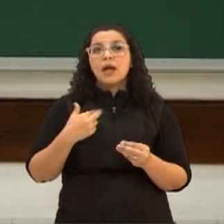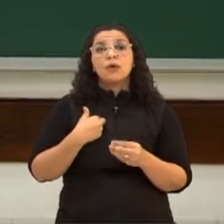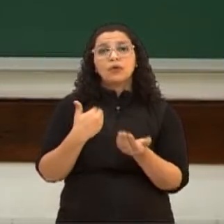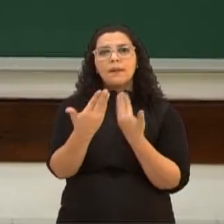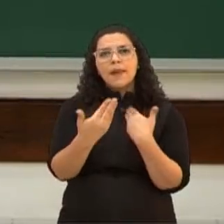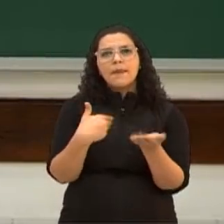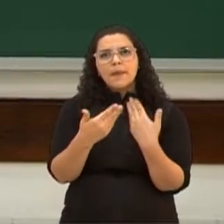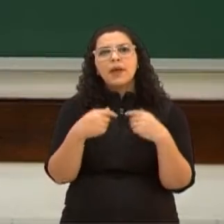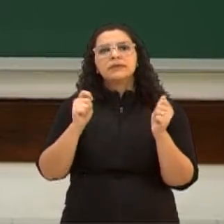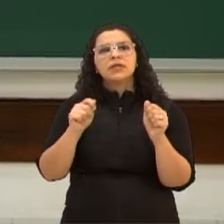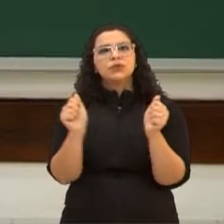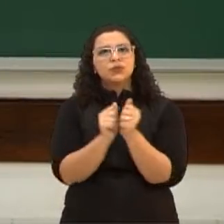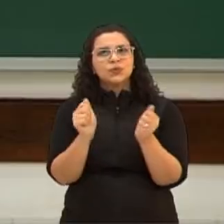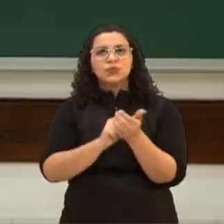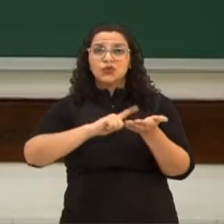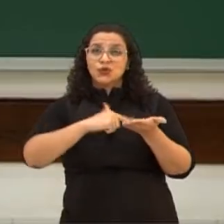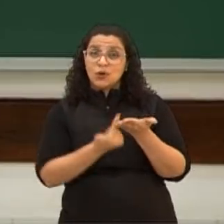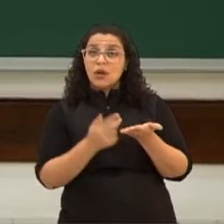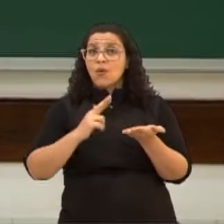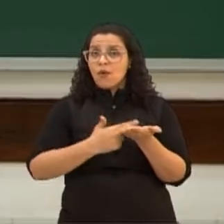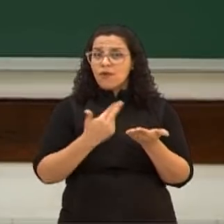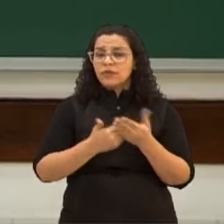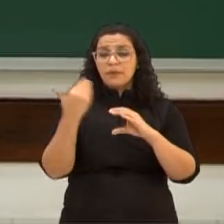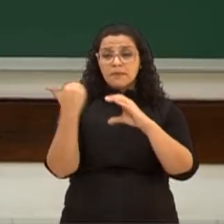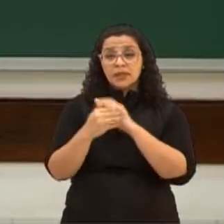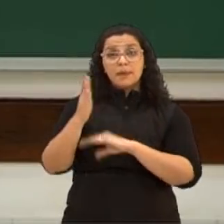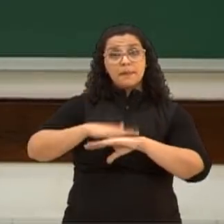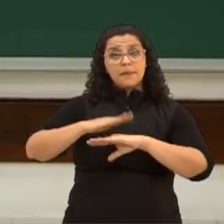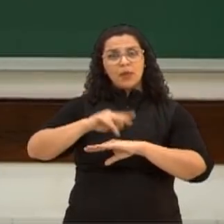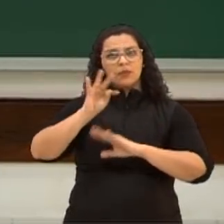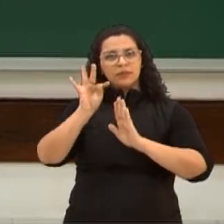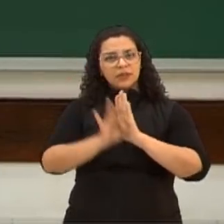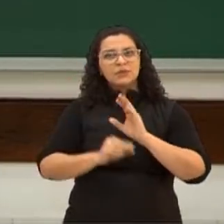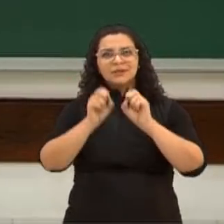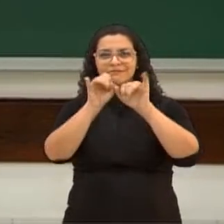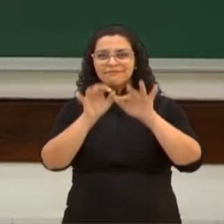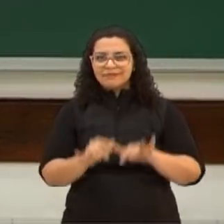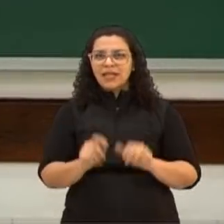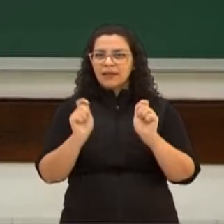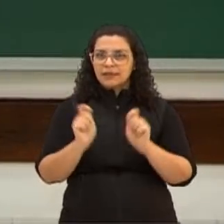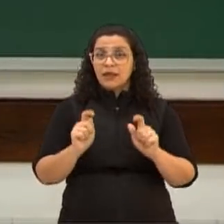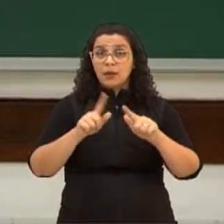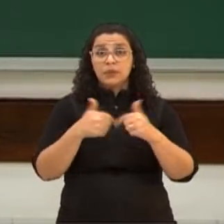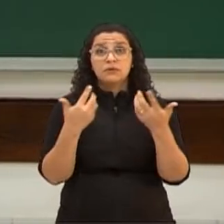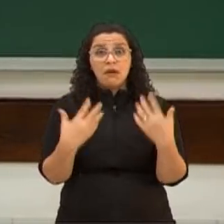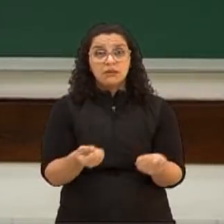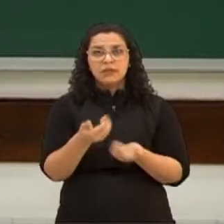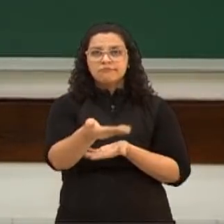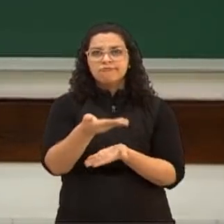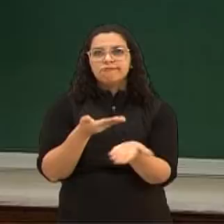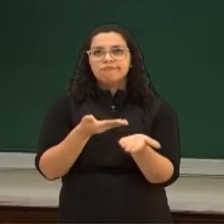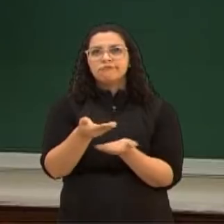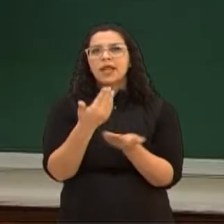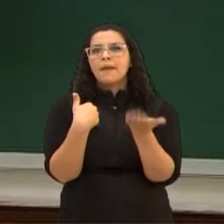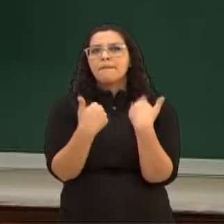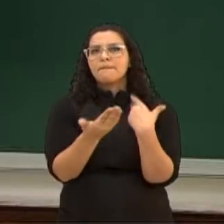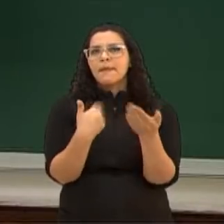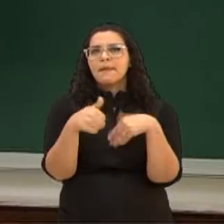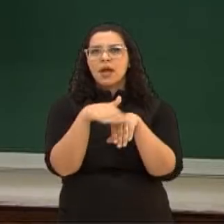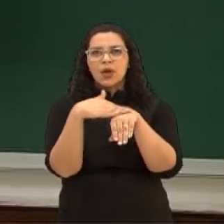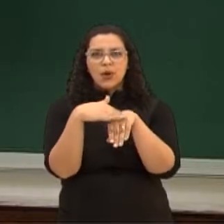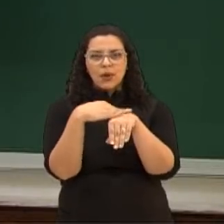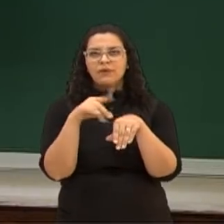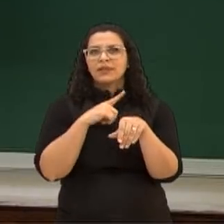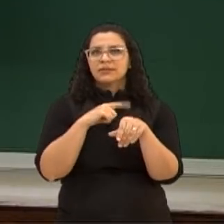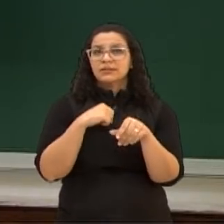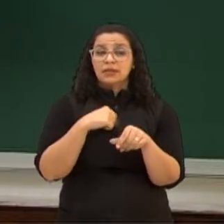periódico, direcionando ali o texto que você quer fazer o comentário. Então, por isso, é permitida essa